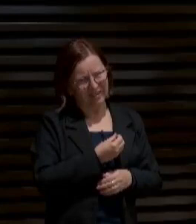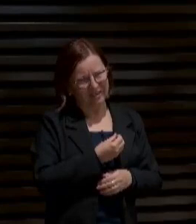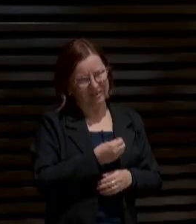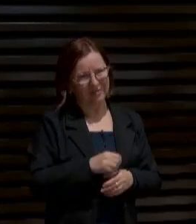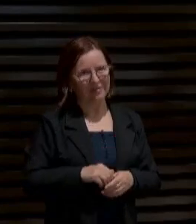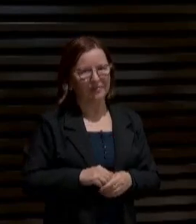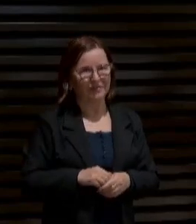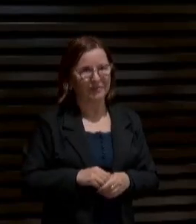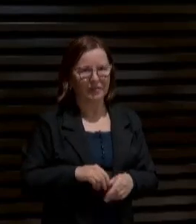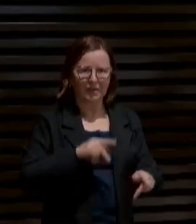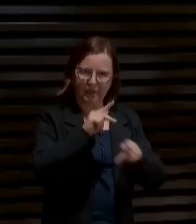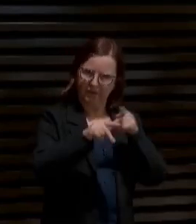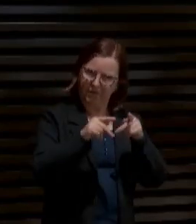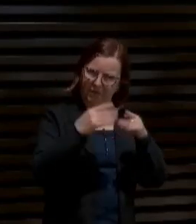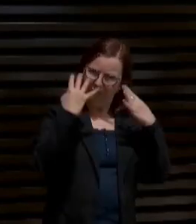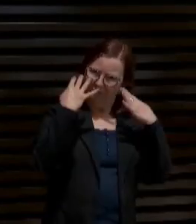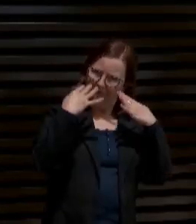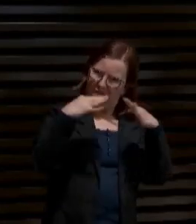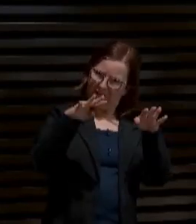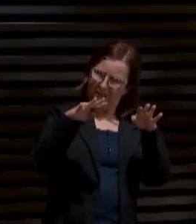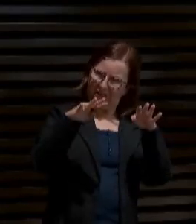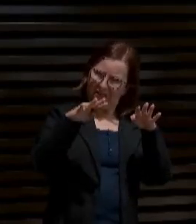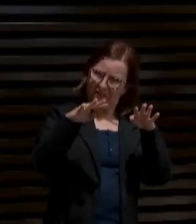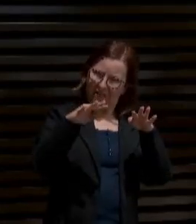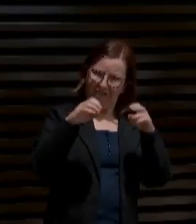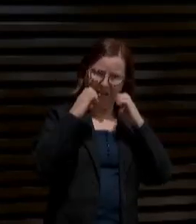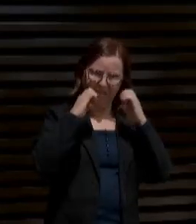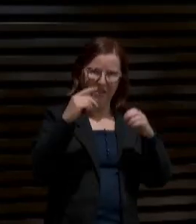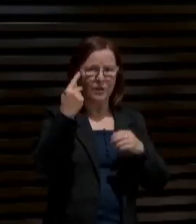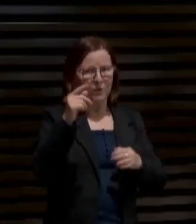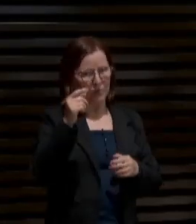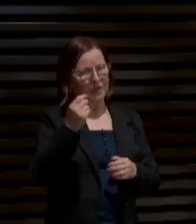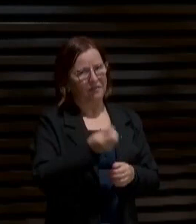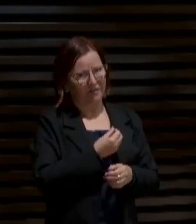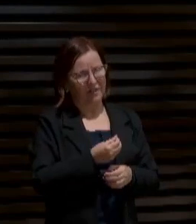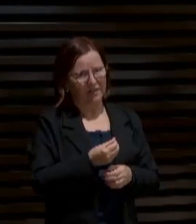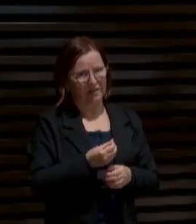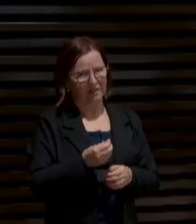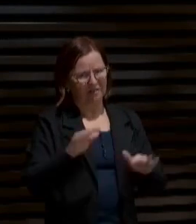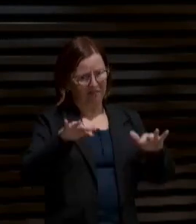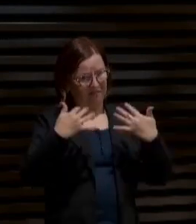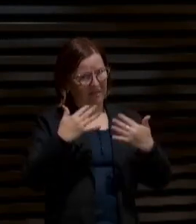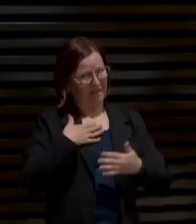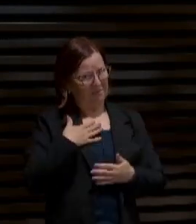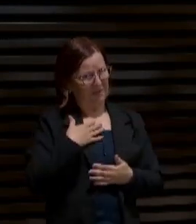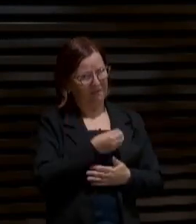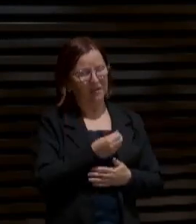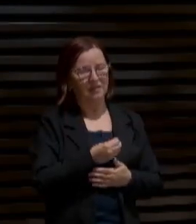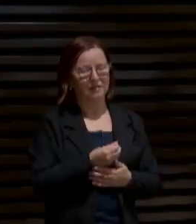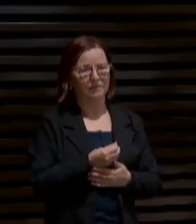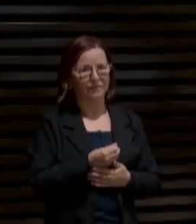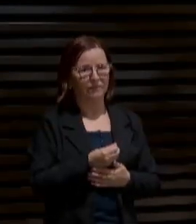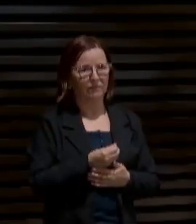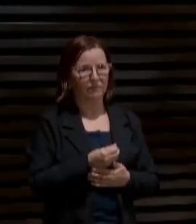e as pessoas têm visto evangelho na minha vida Oi como é que tá a nossa vida como é que tá aquelas